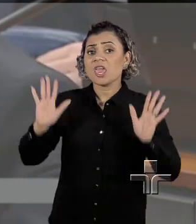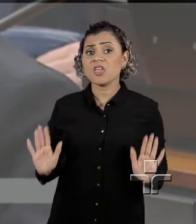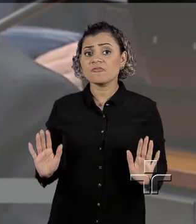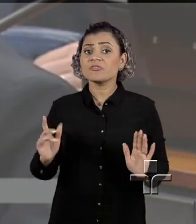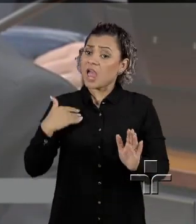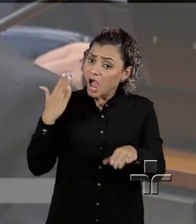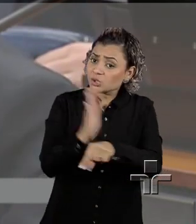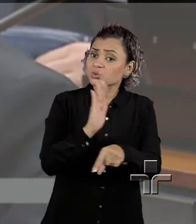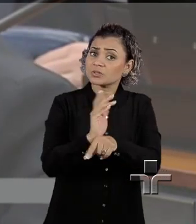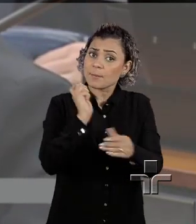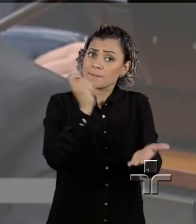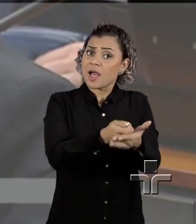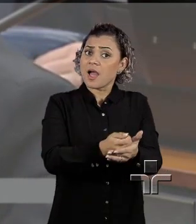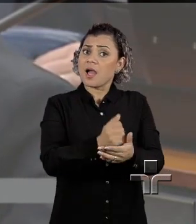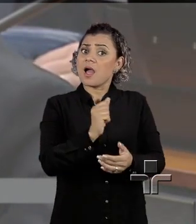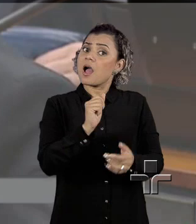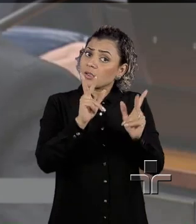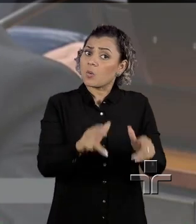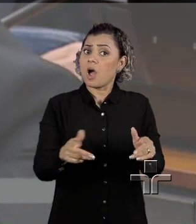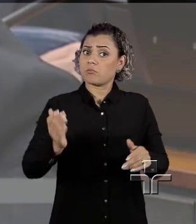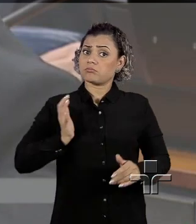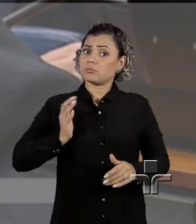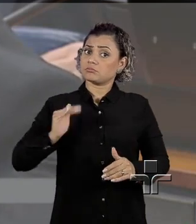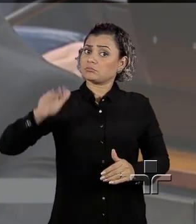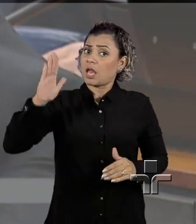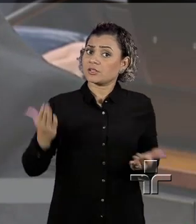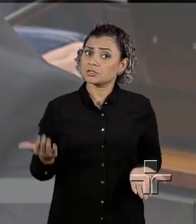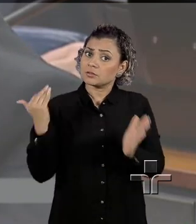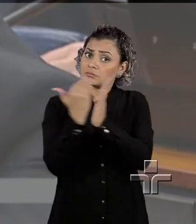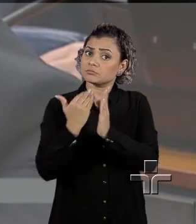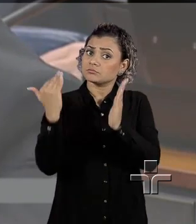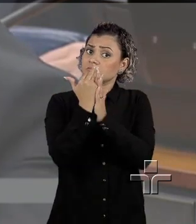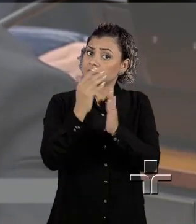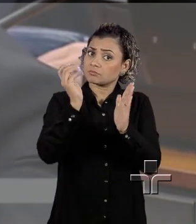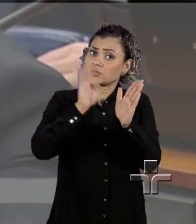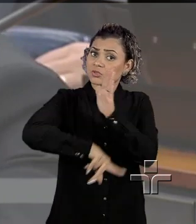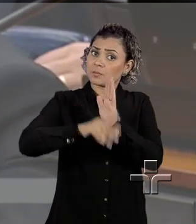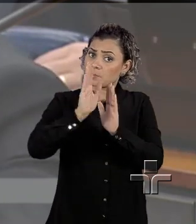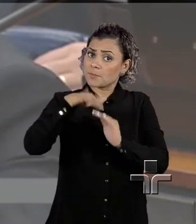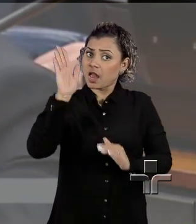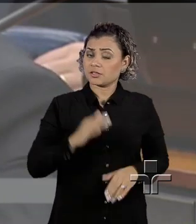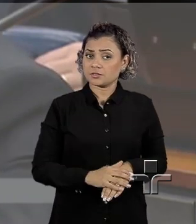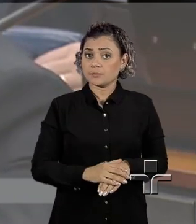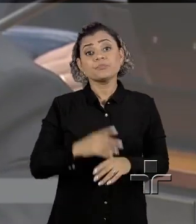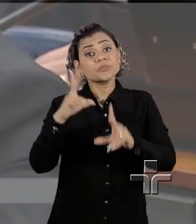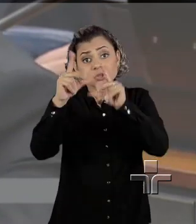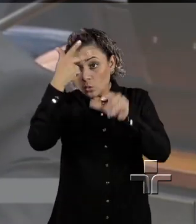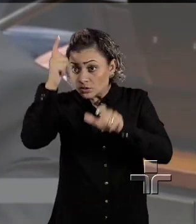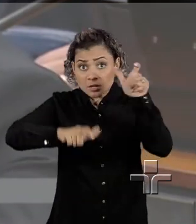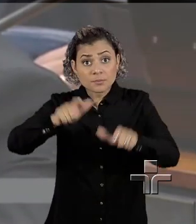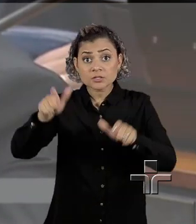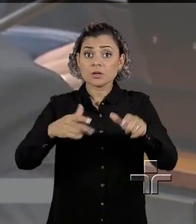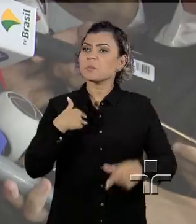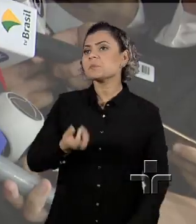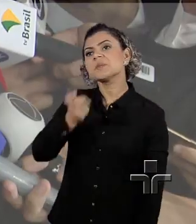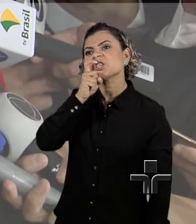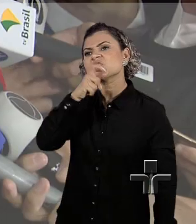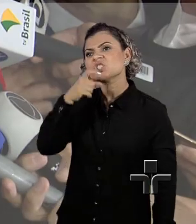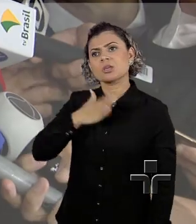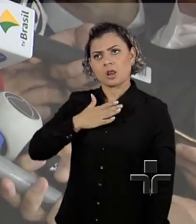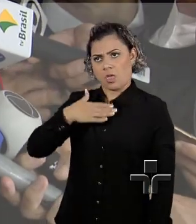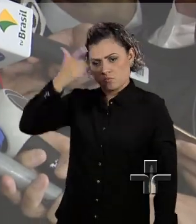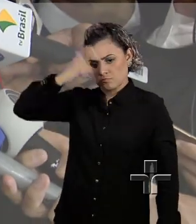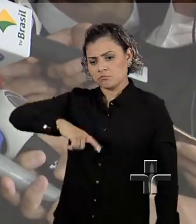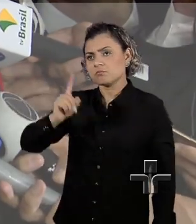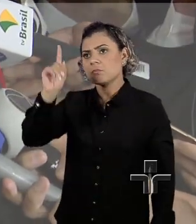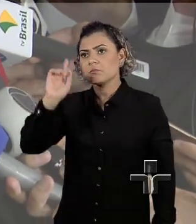ajudar mais, como alguém que pode mais. Eu não tenho. Assim, todos os que contribuem... não pode mentir. O relator